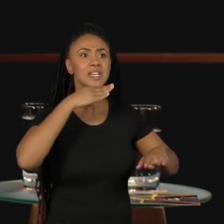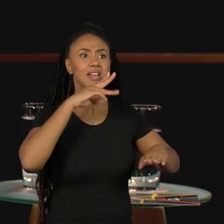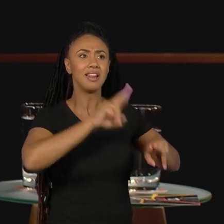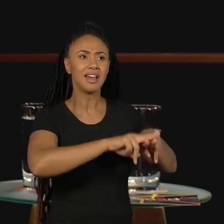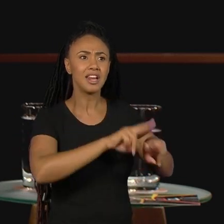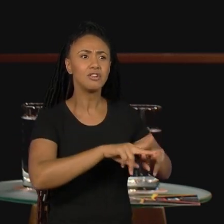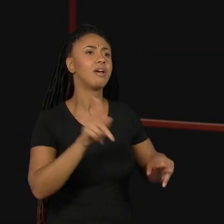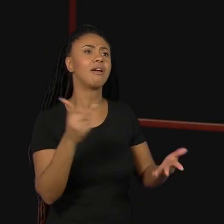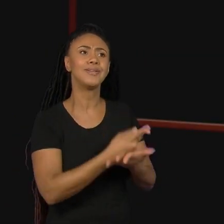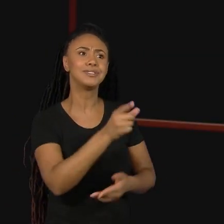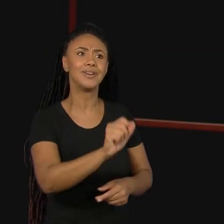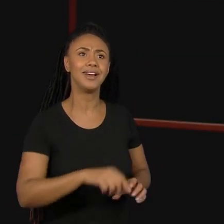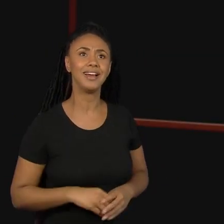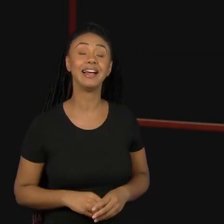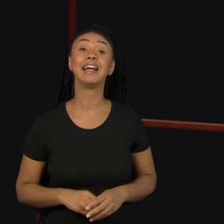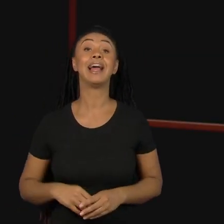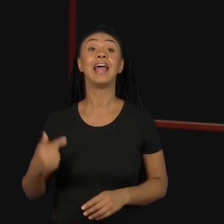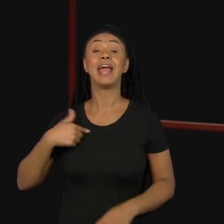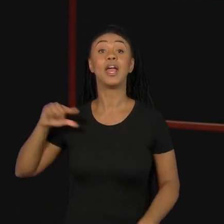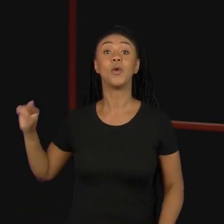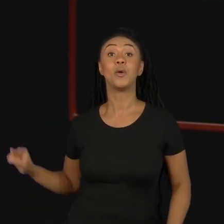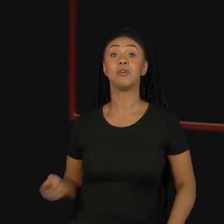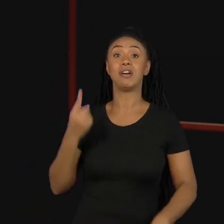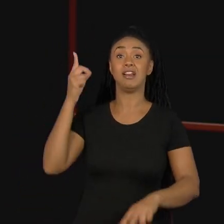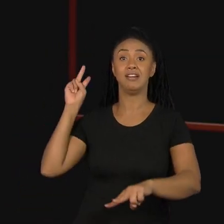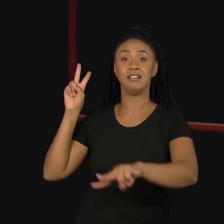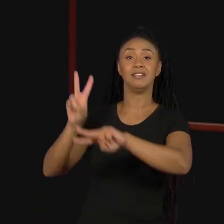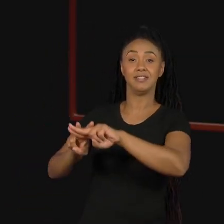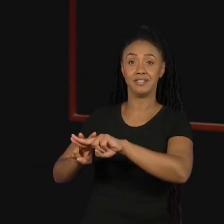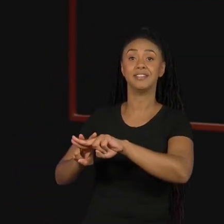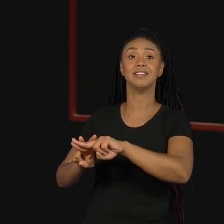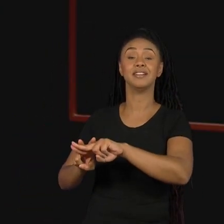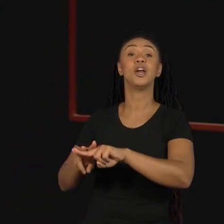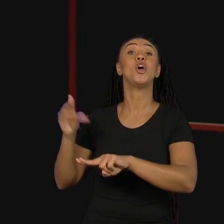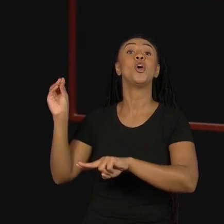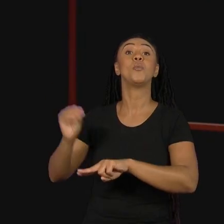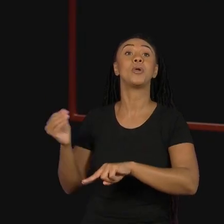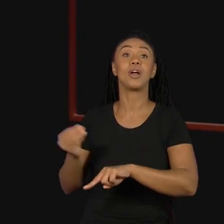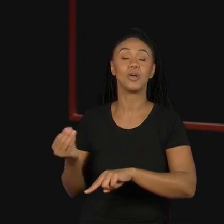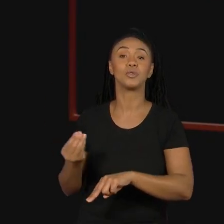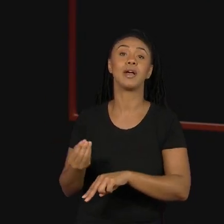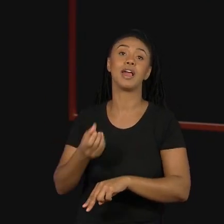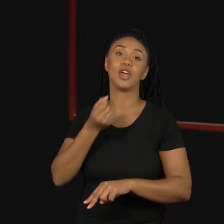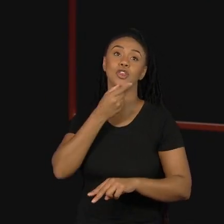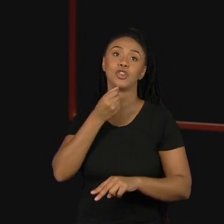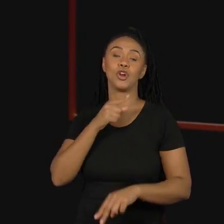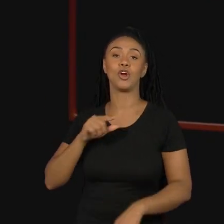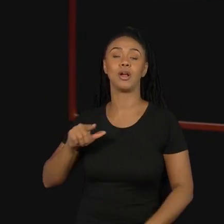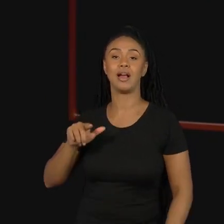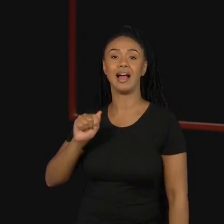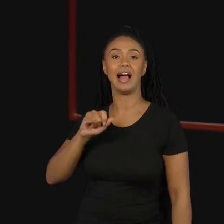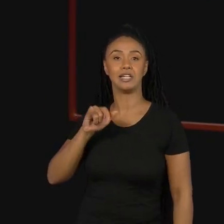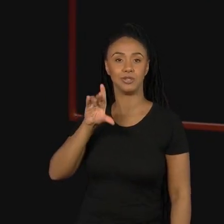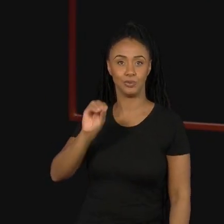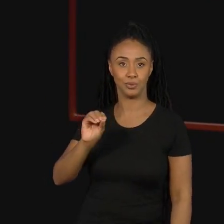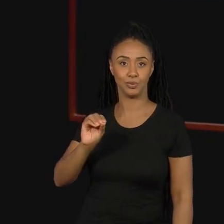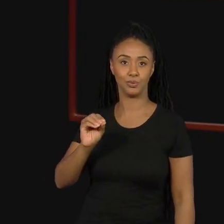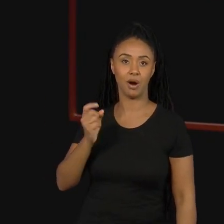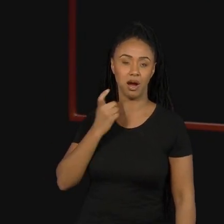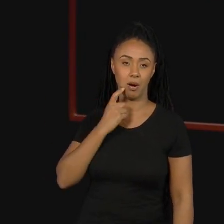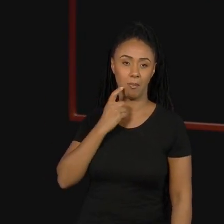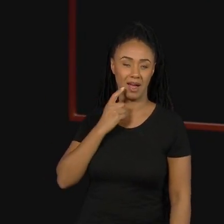você aprontou? Eu fui a primeira prisão do Brasil por posse de ácido lisérgico. Quando eu descobri o ácido, eu já sabia há tanto